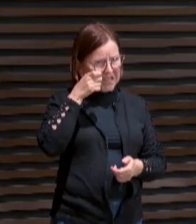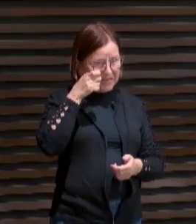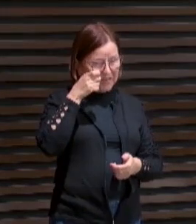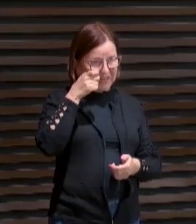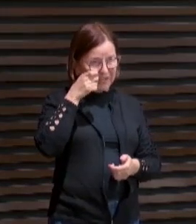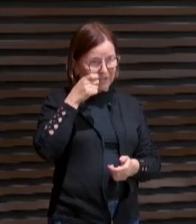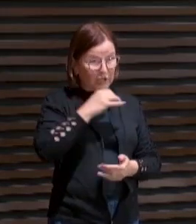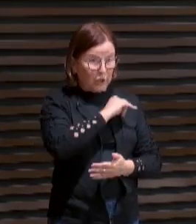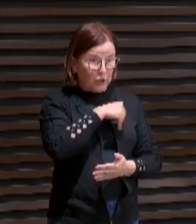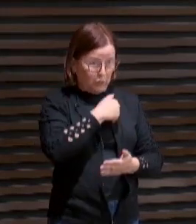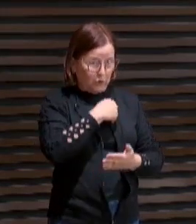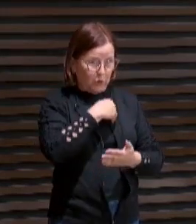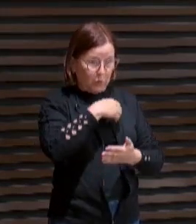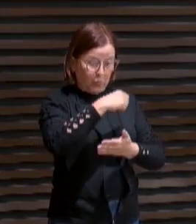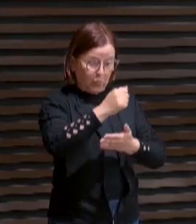João,